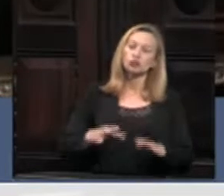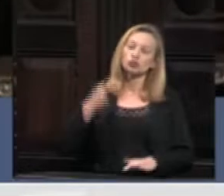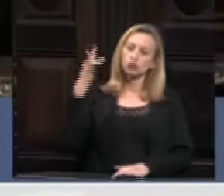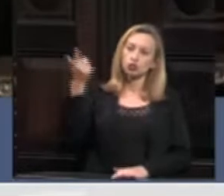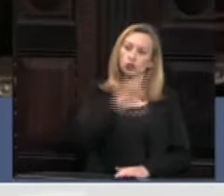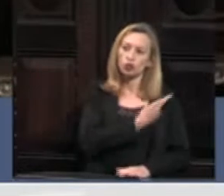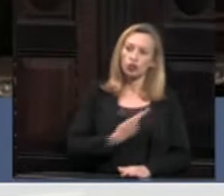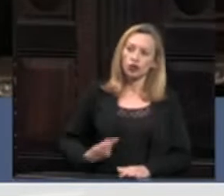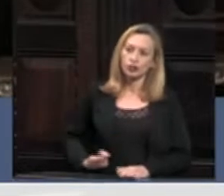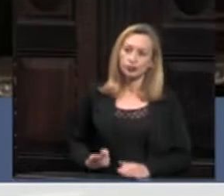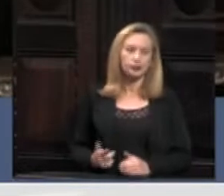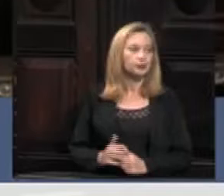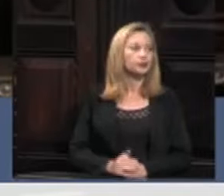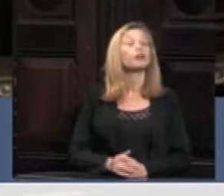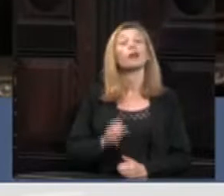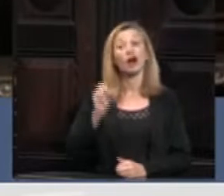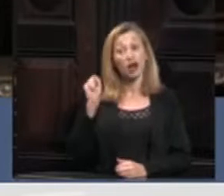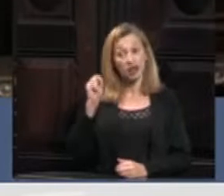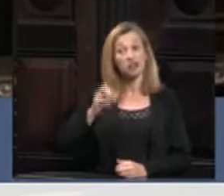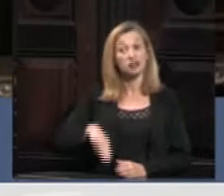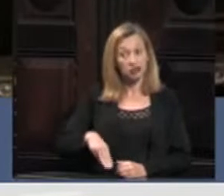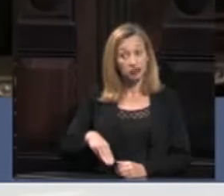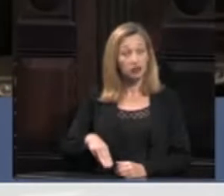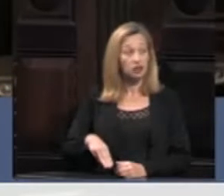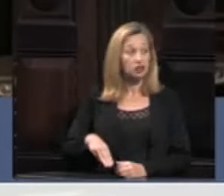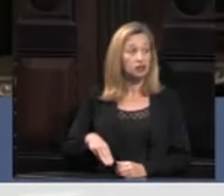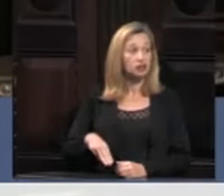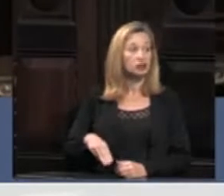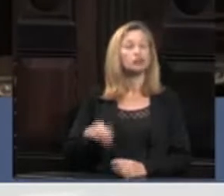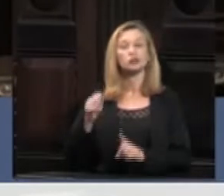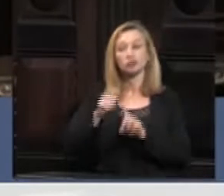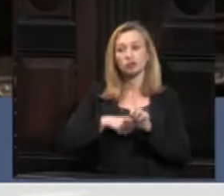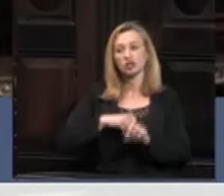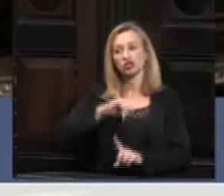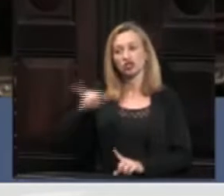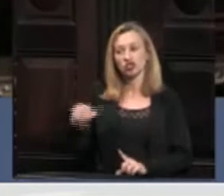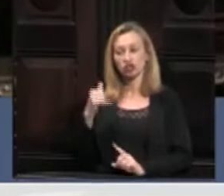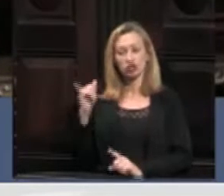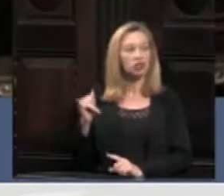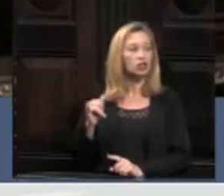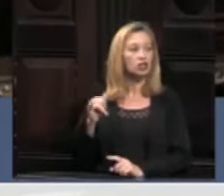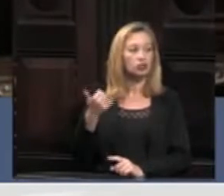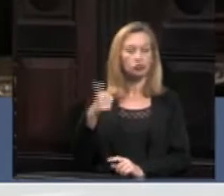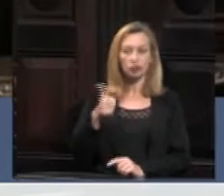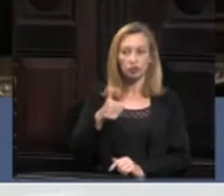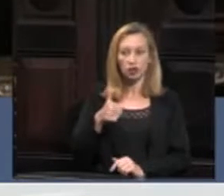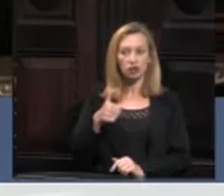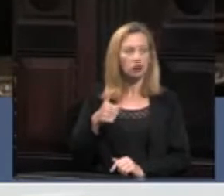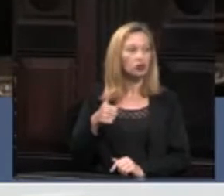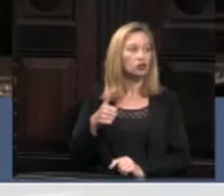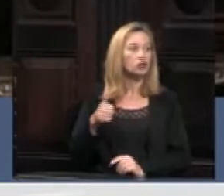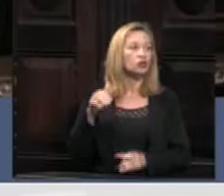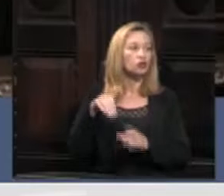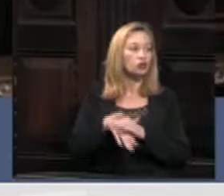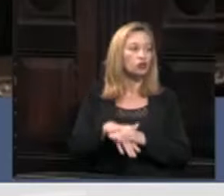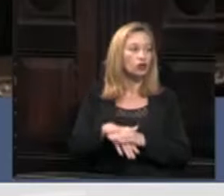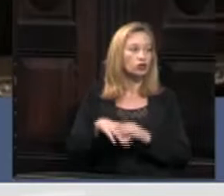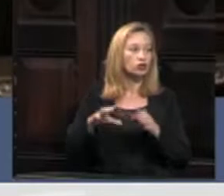governo. Aí sim, a partir de 1º de janeiro, eleito que foi pelo voto